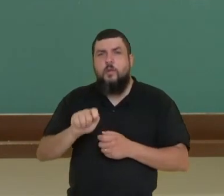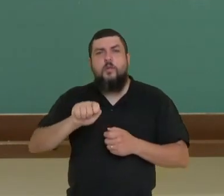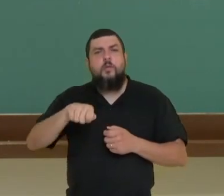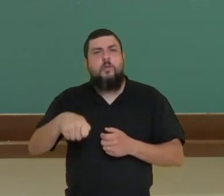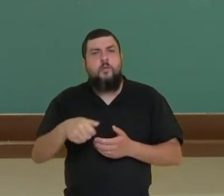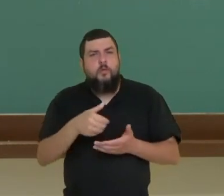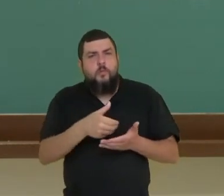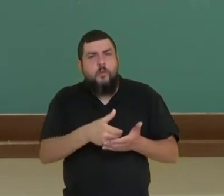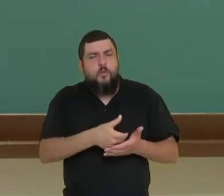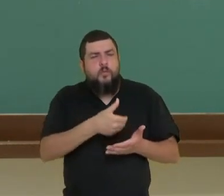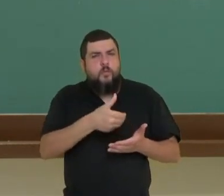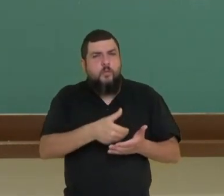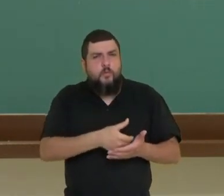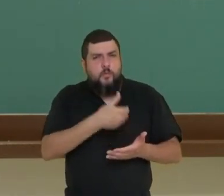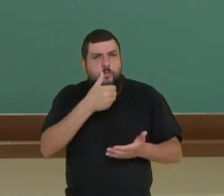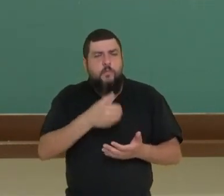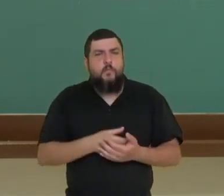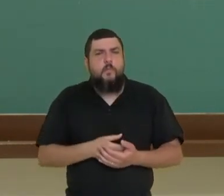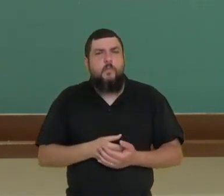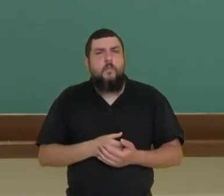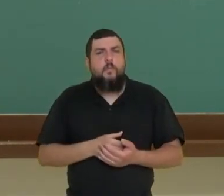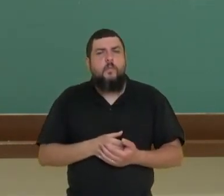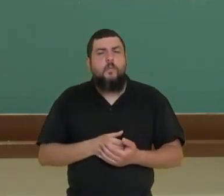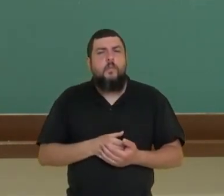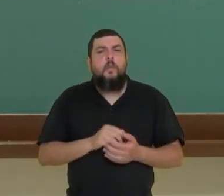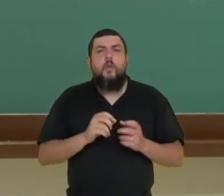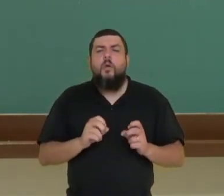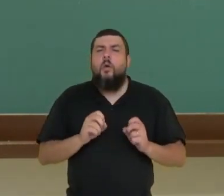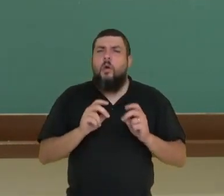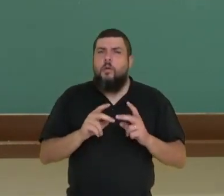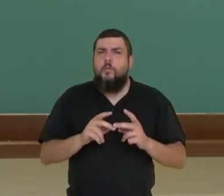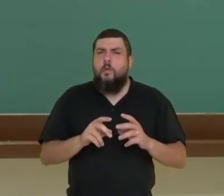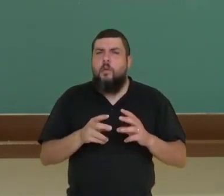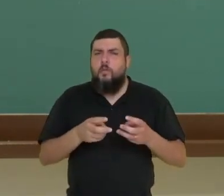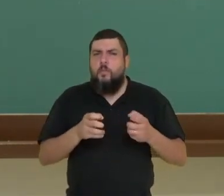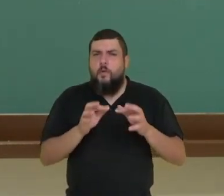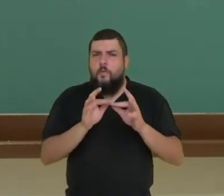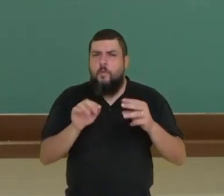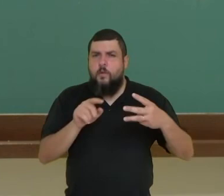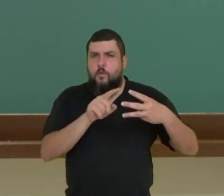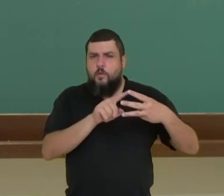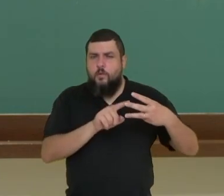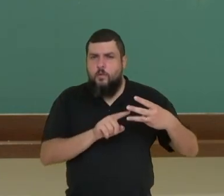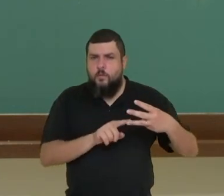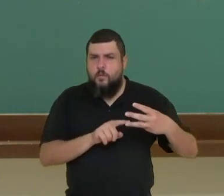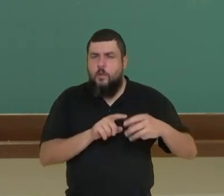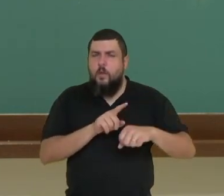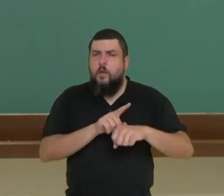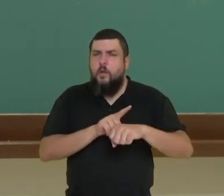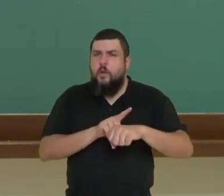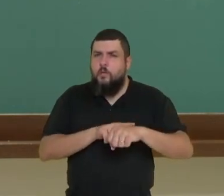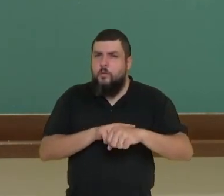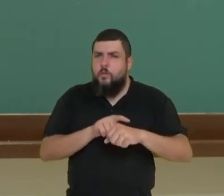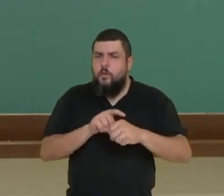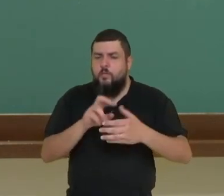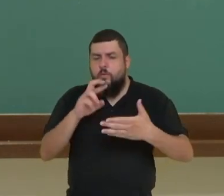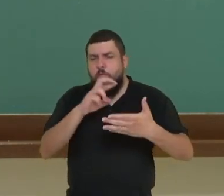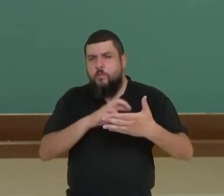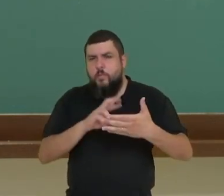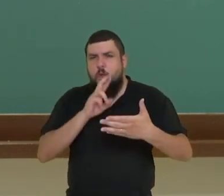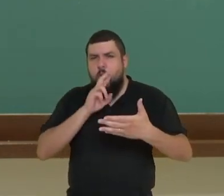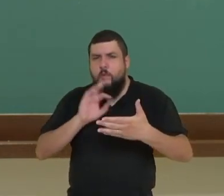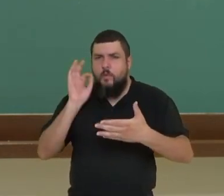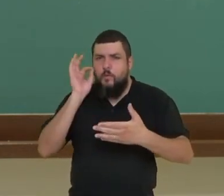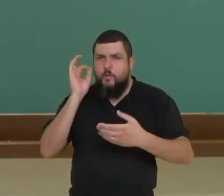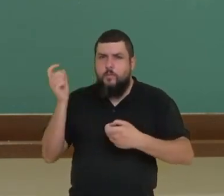que é colher. Vocês vão observar aqui, ó, as outras 3 frases. Vou dar um tempo para vocês pensarem, analisarem e